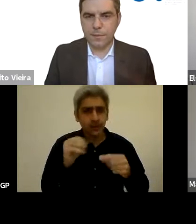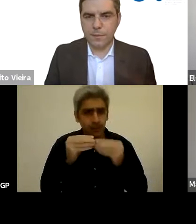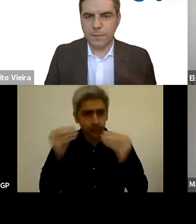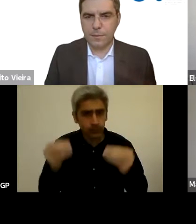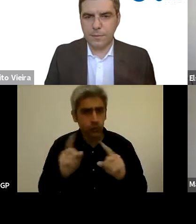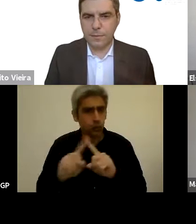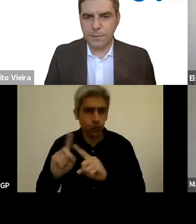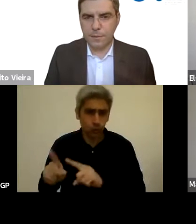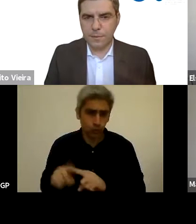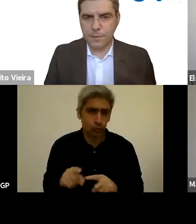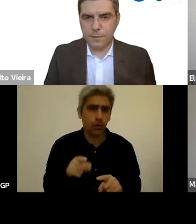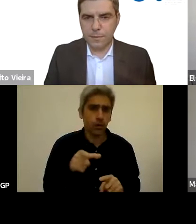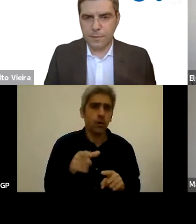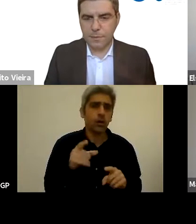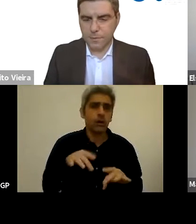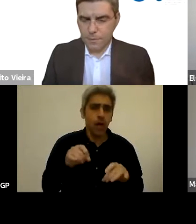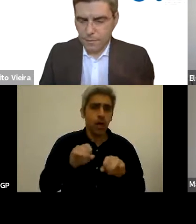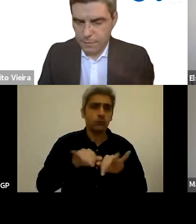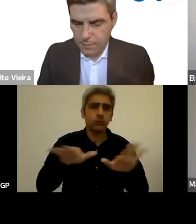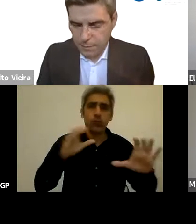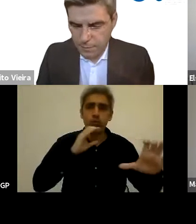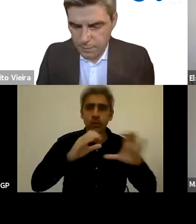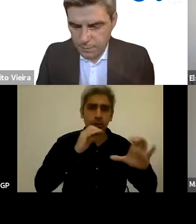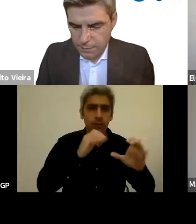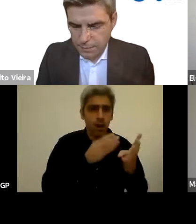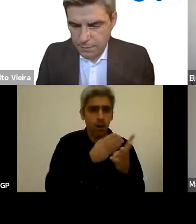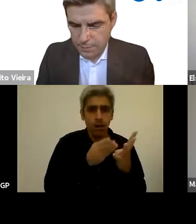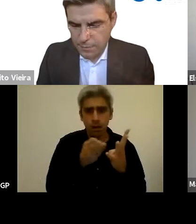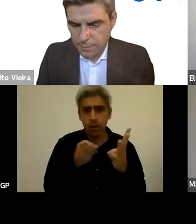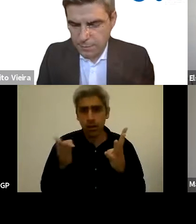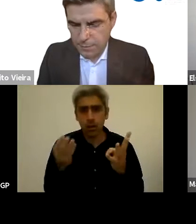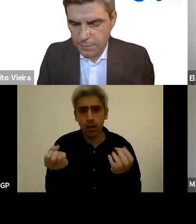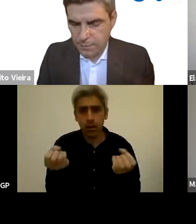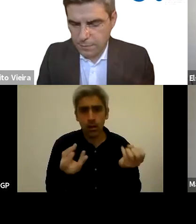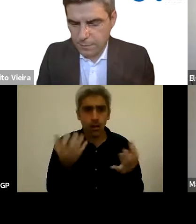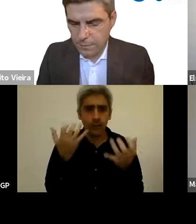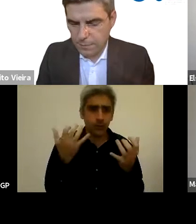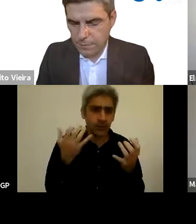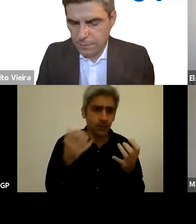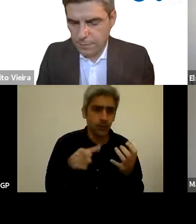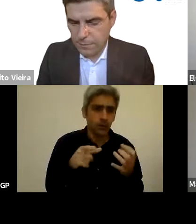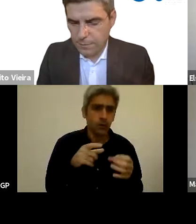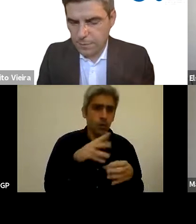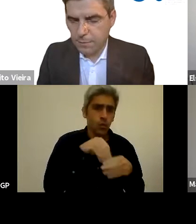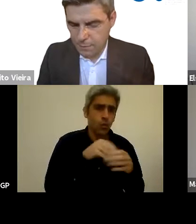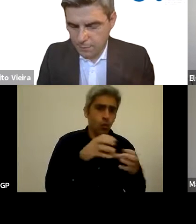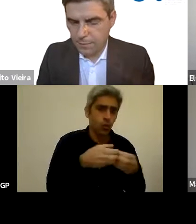isso criar uma dispersão de comunicação relativamente à transmissão da informação entre o grupo de trabalho?